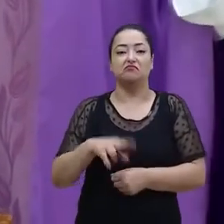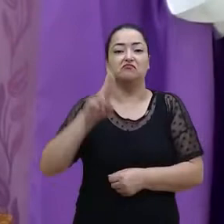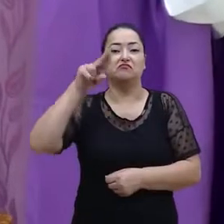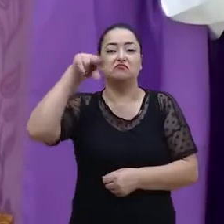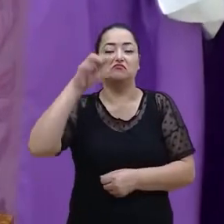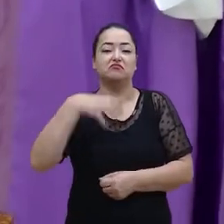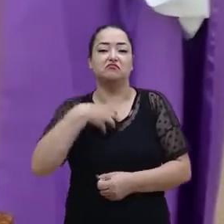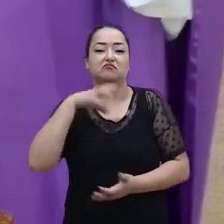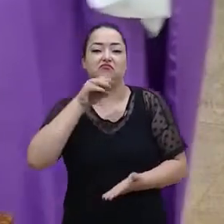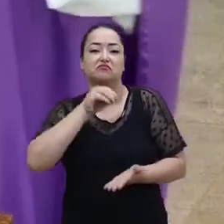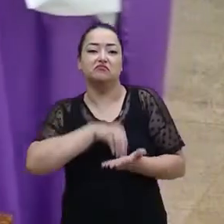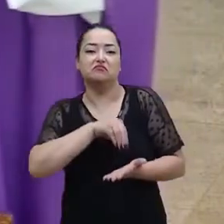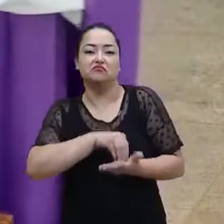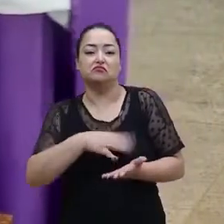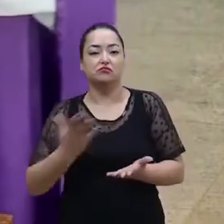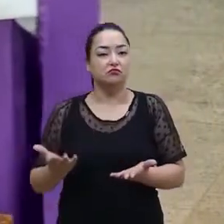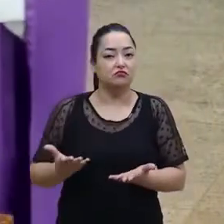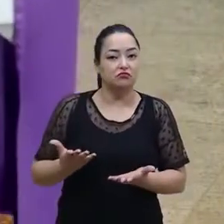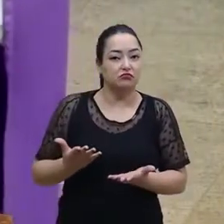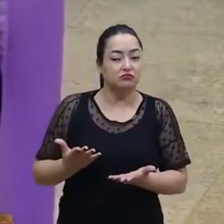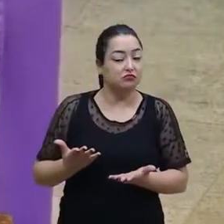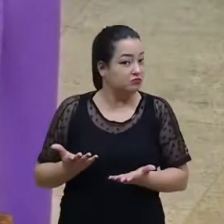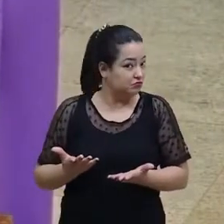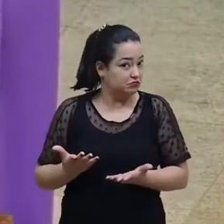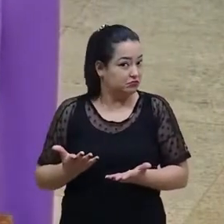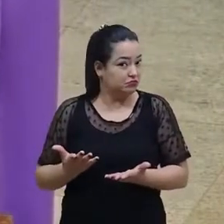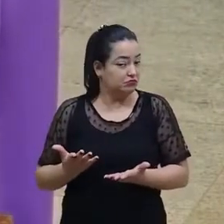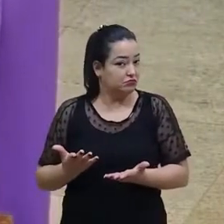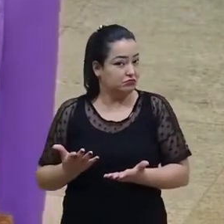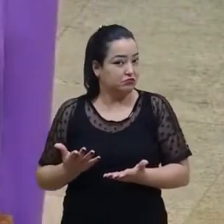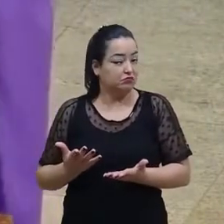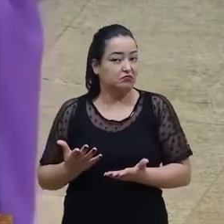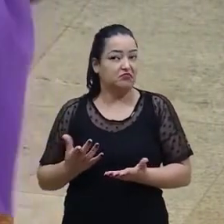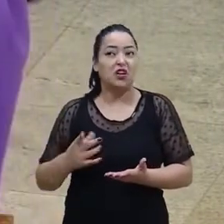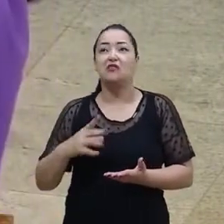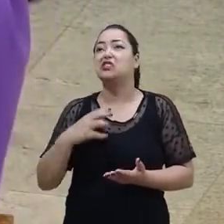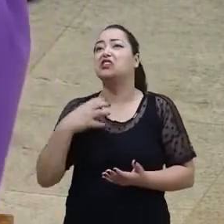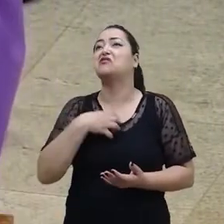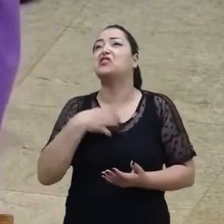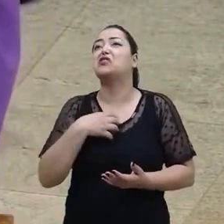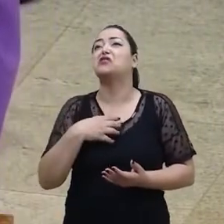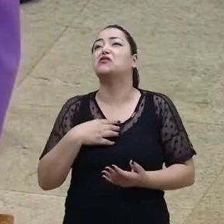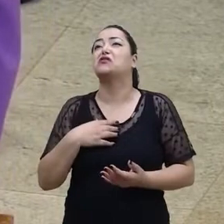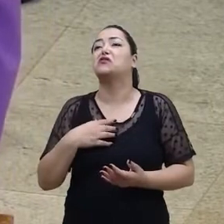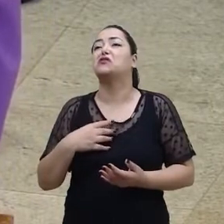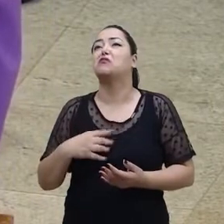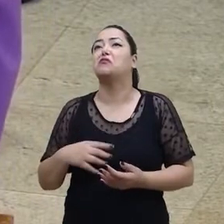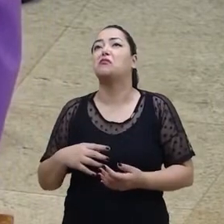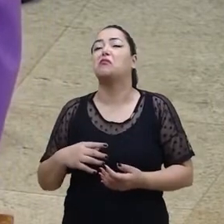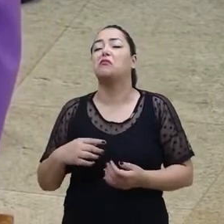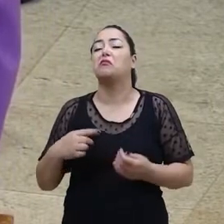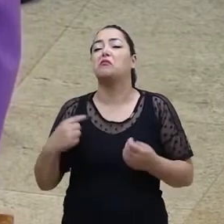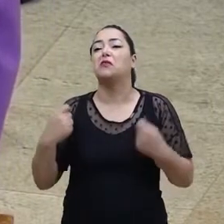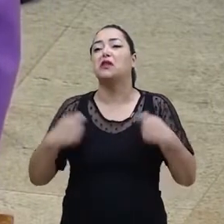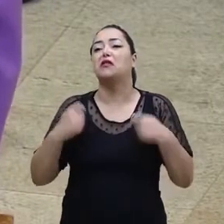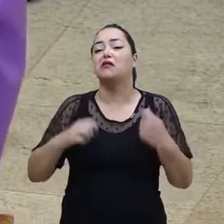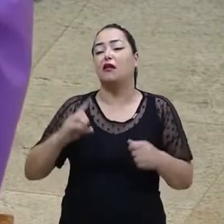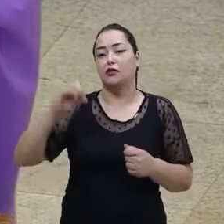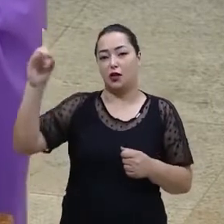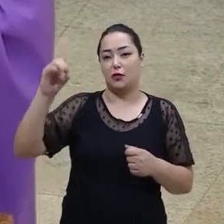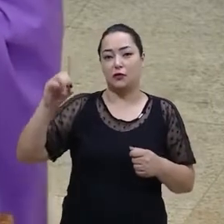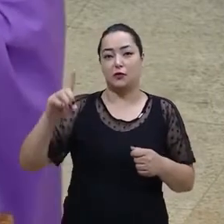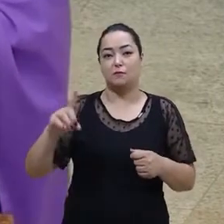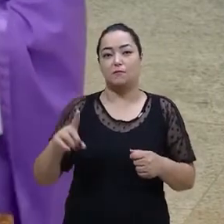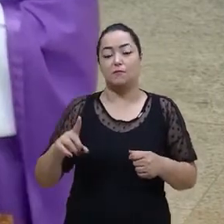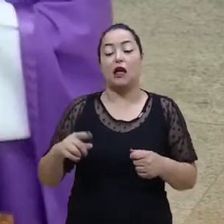você um pouco terá espaço para Deus na sua vida agora